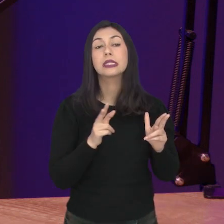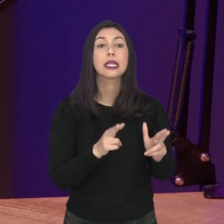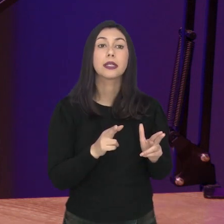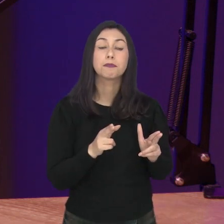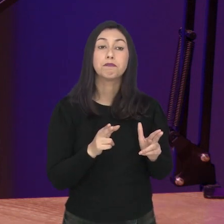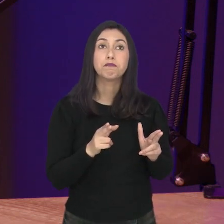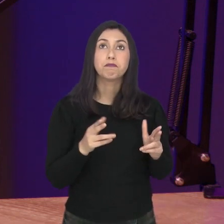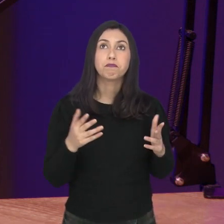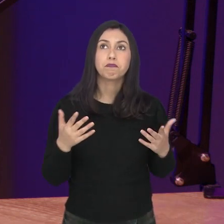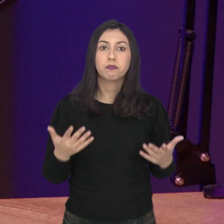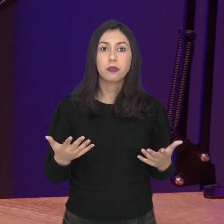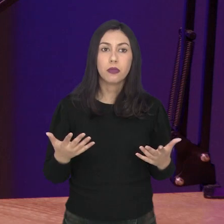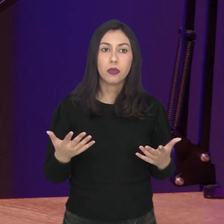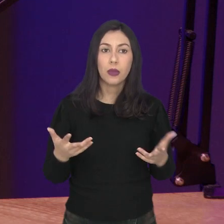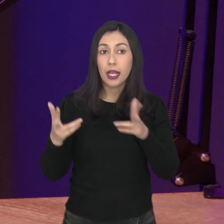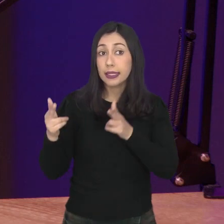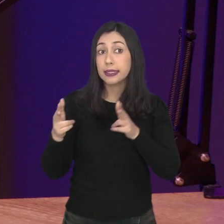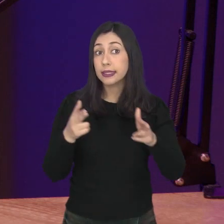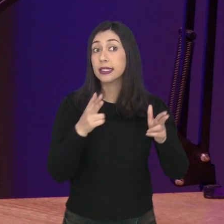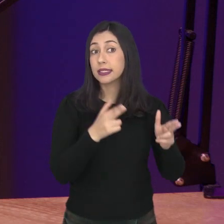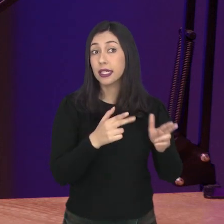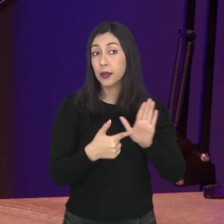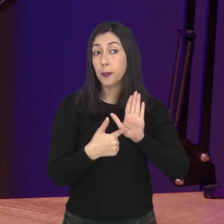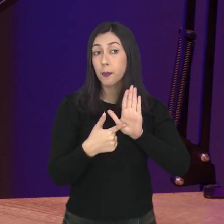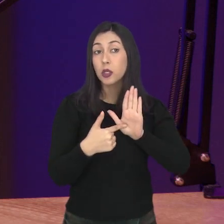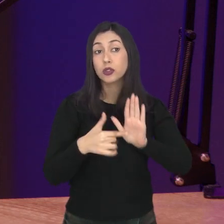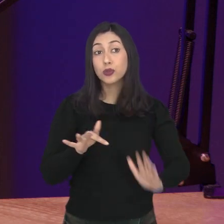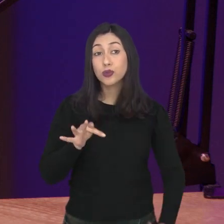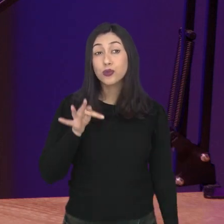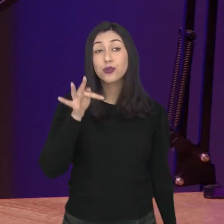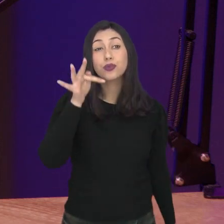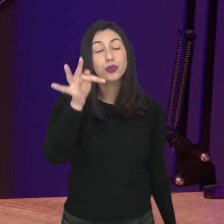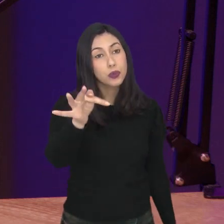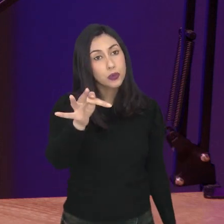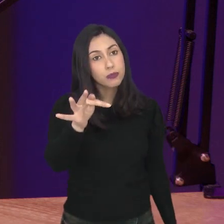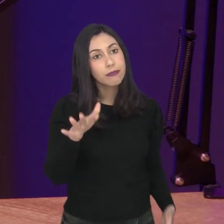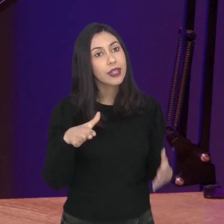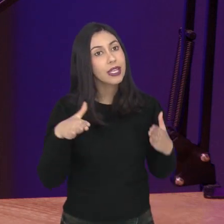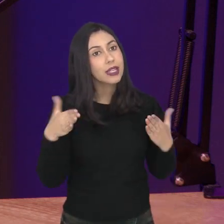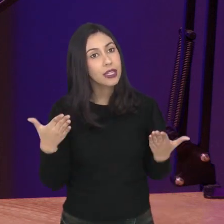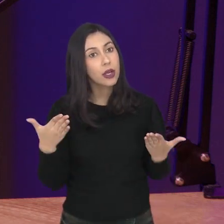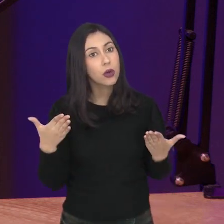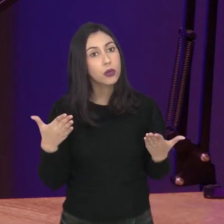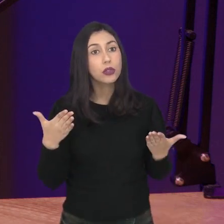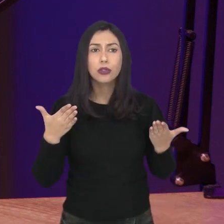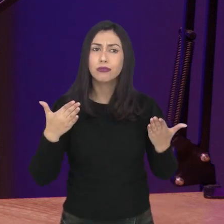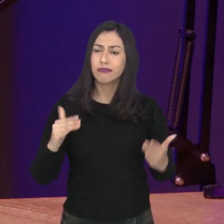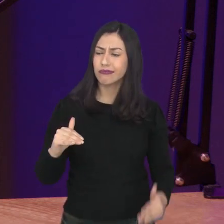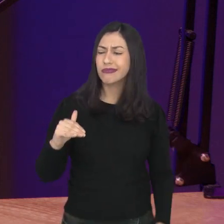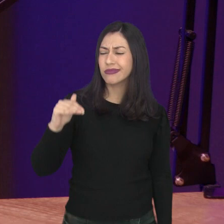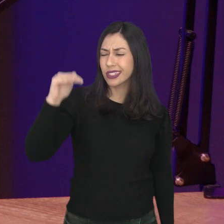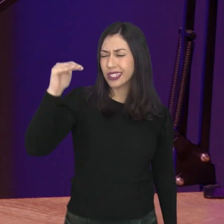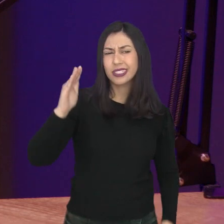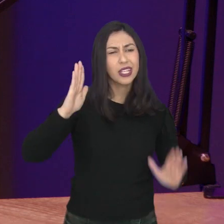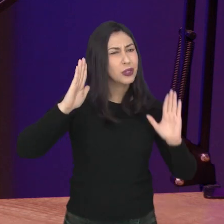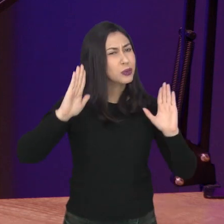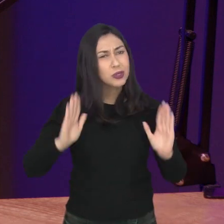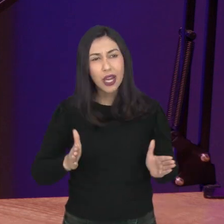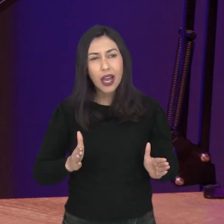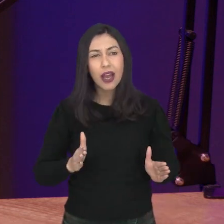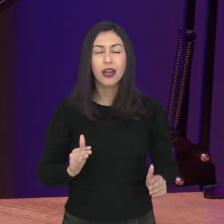série, A Lição? A série se passa no futuro. Então, a Dong-eun, ela já cresceu. E ela